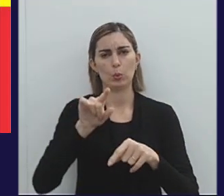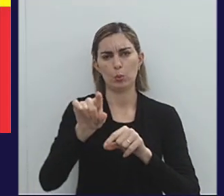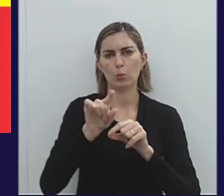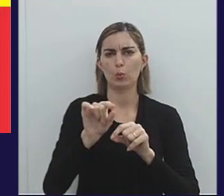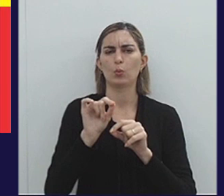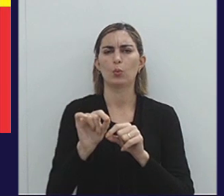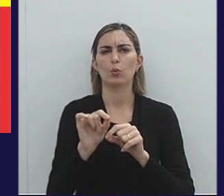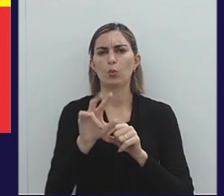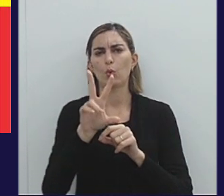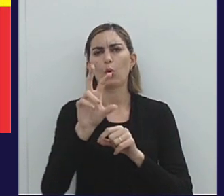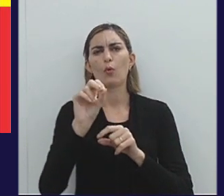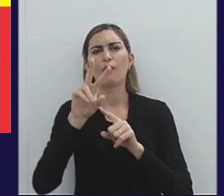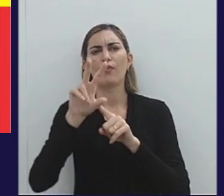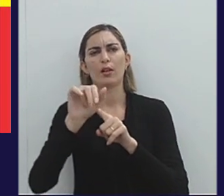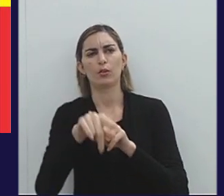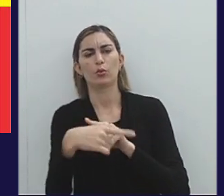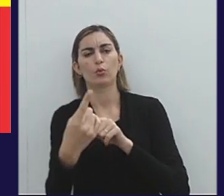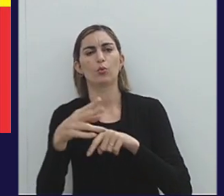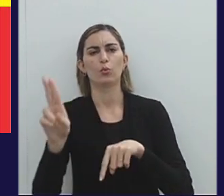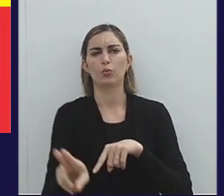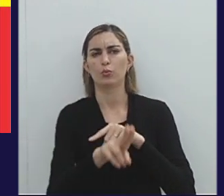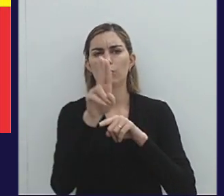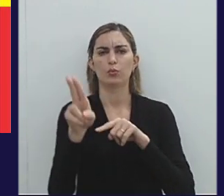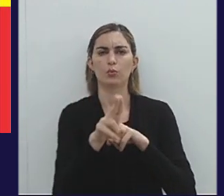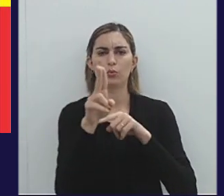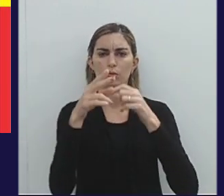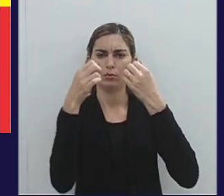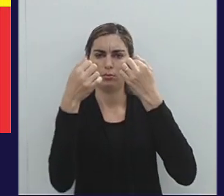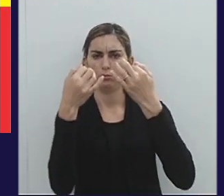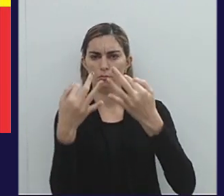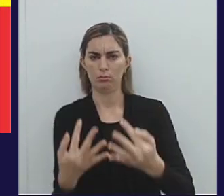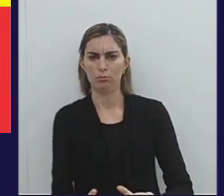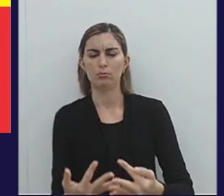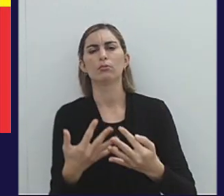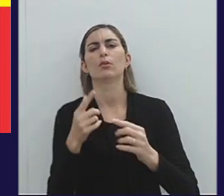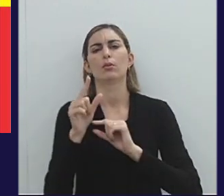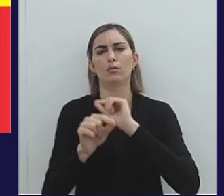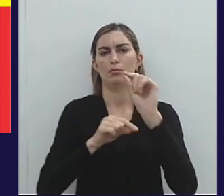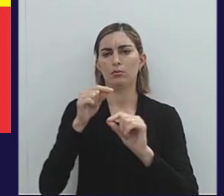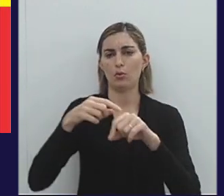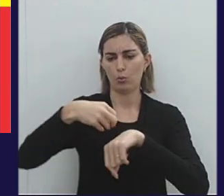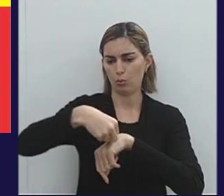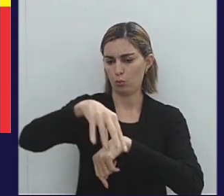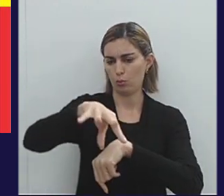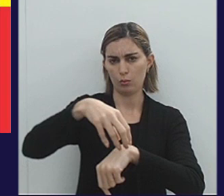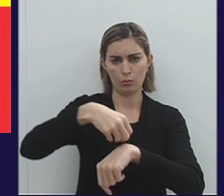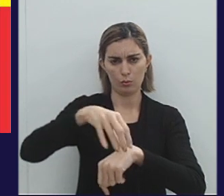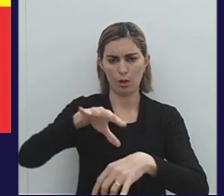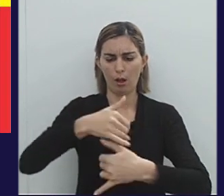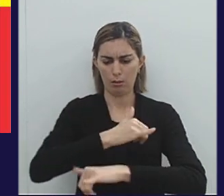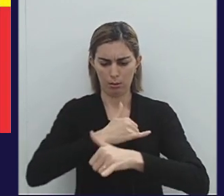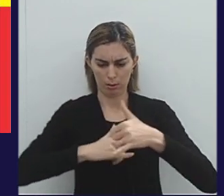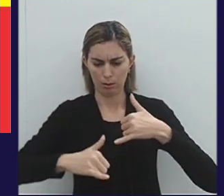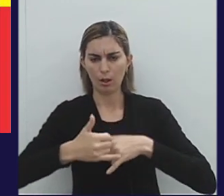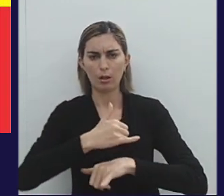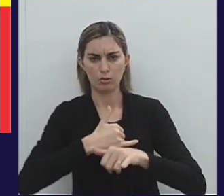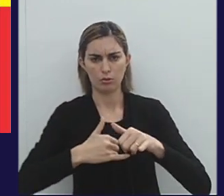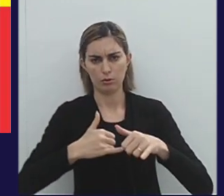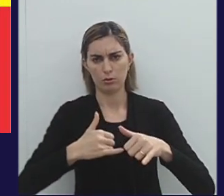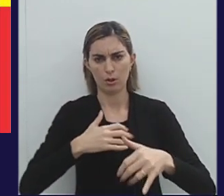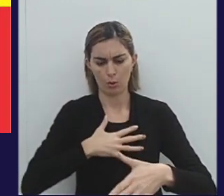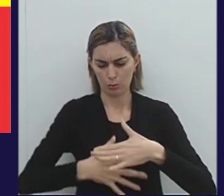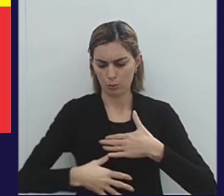vem do latim convectio. Ele vai ser usado para descrever, na realidade, a transferência de energia